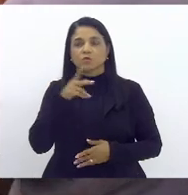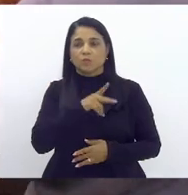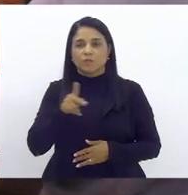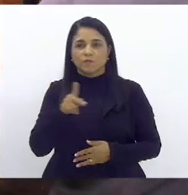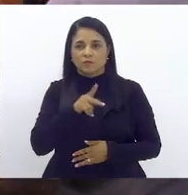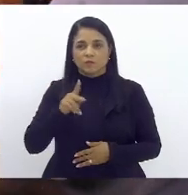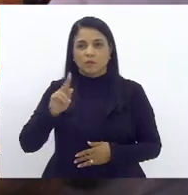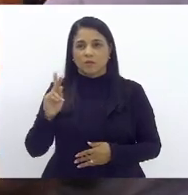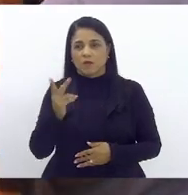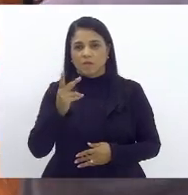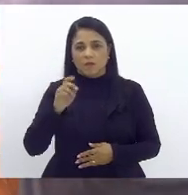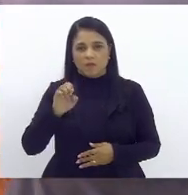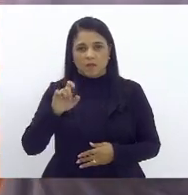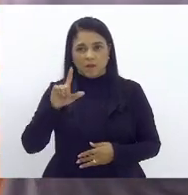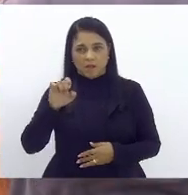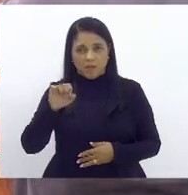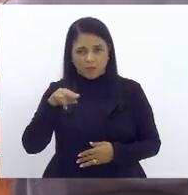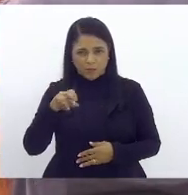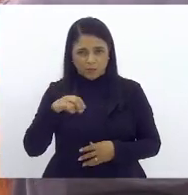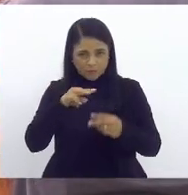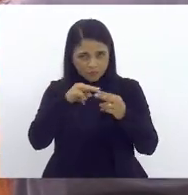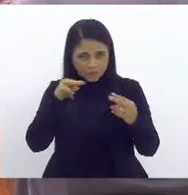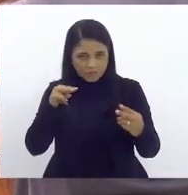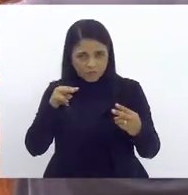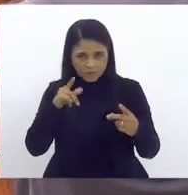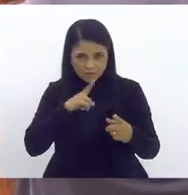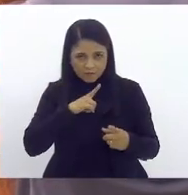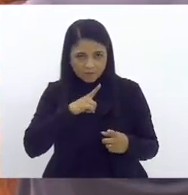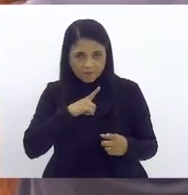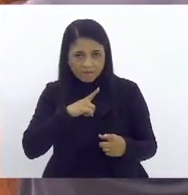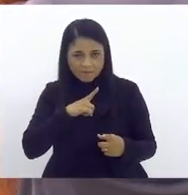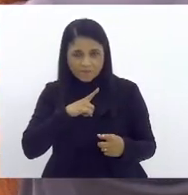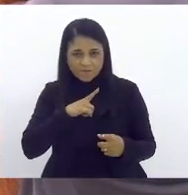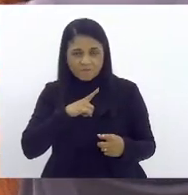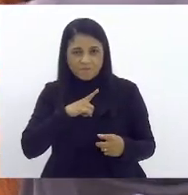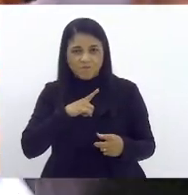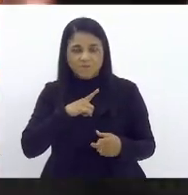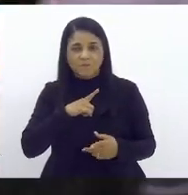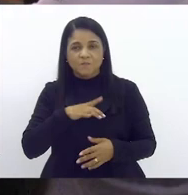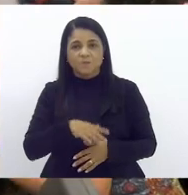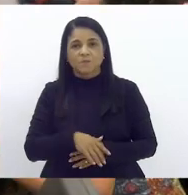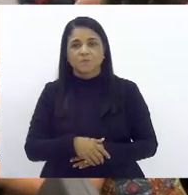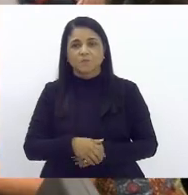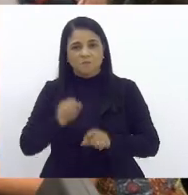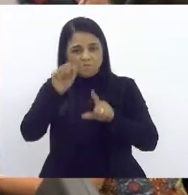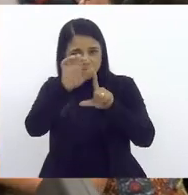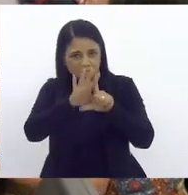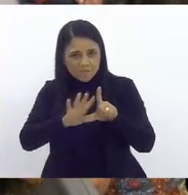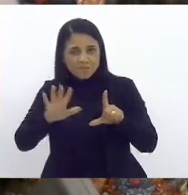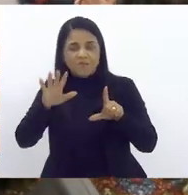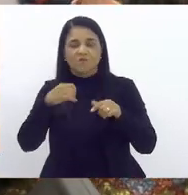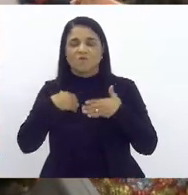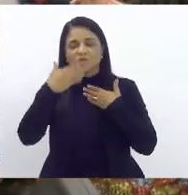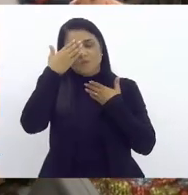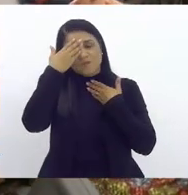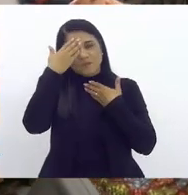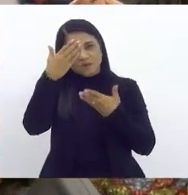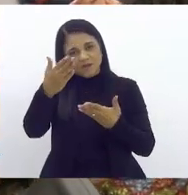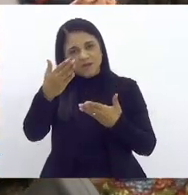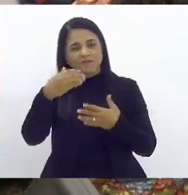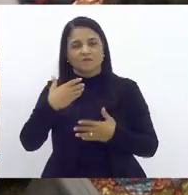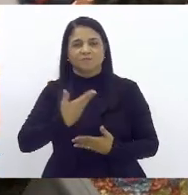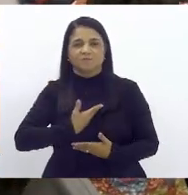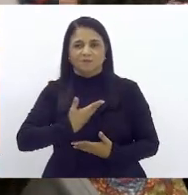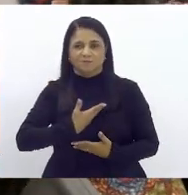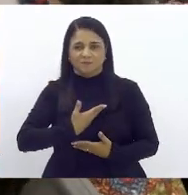professor Heleno. Heleno, está aí, Heleno, no nosso campo virtual? Obrigado, meu irmão.